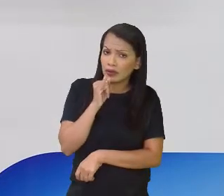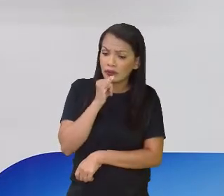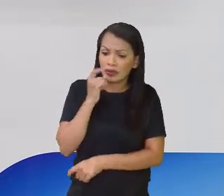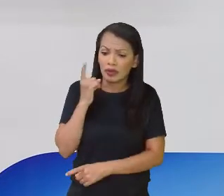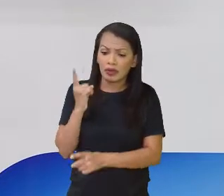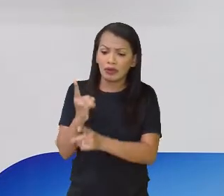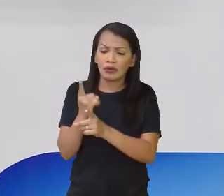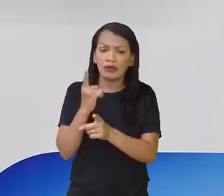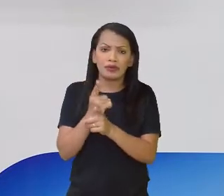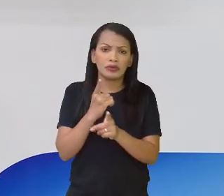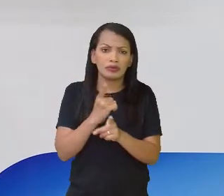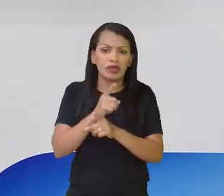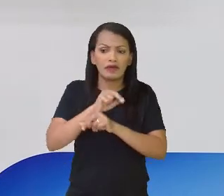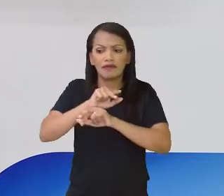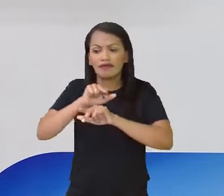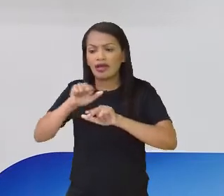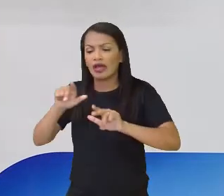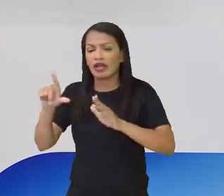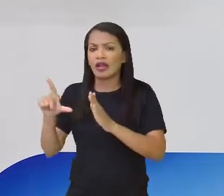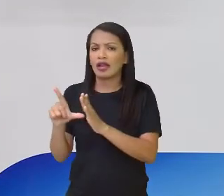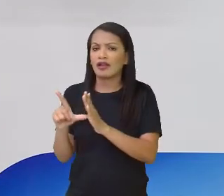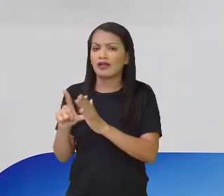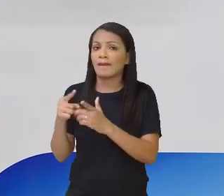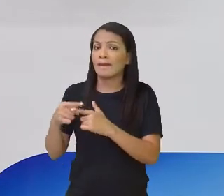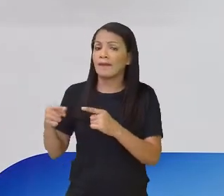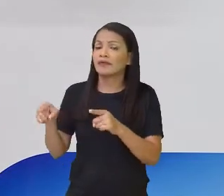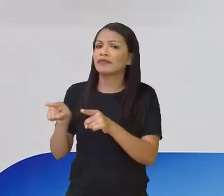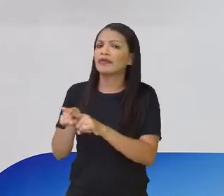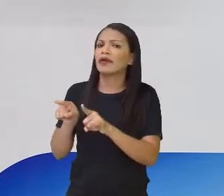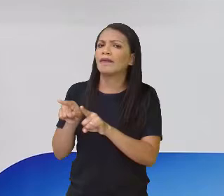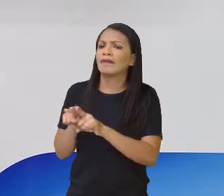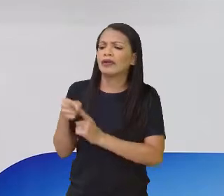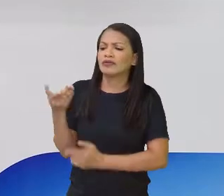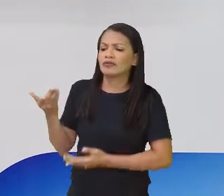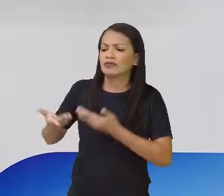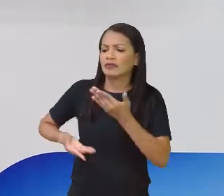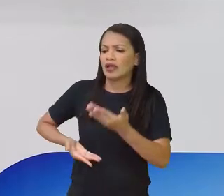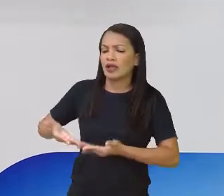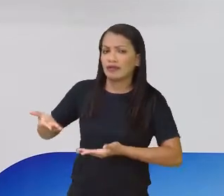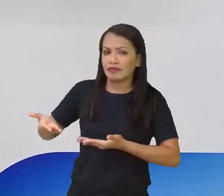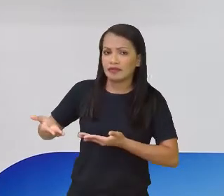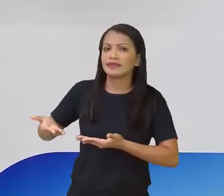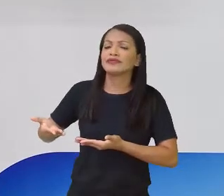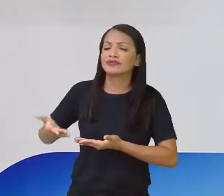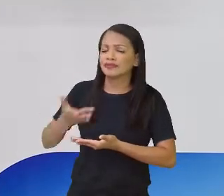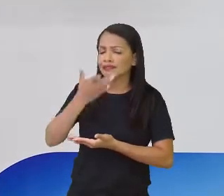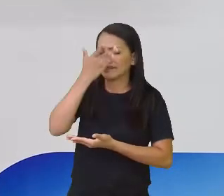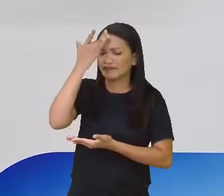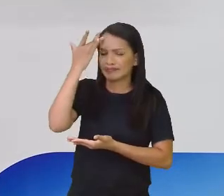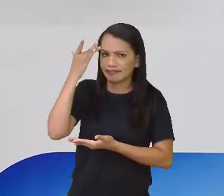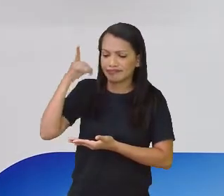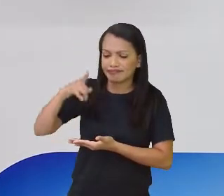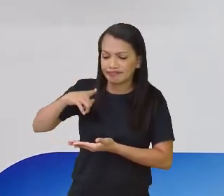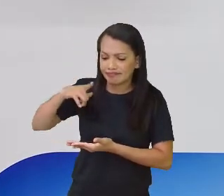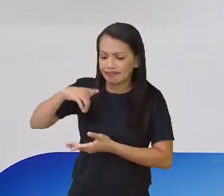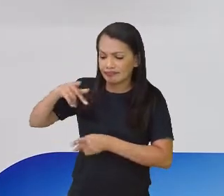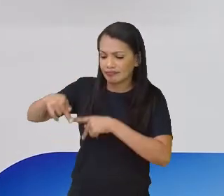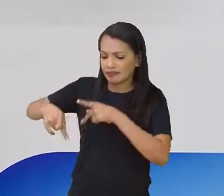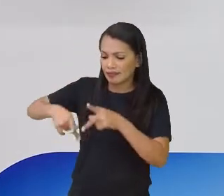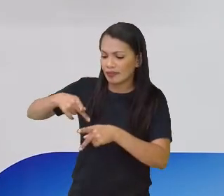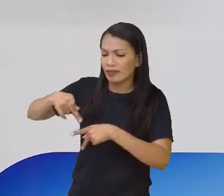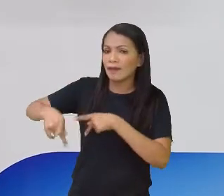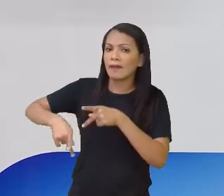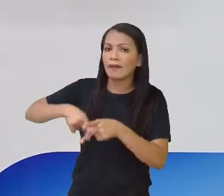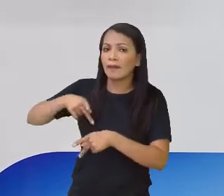várias lojas, mas também muitos serviços que são prestados à população. Muitos, são muitos mesmos.